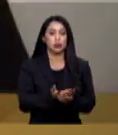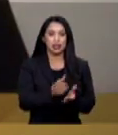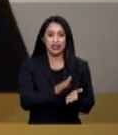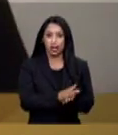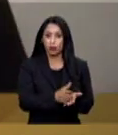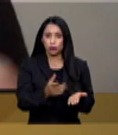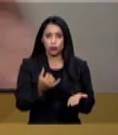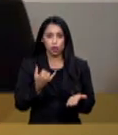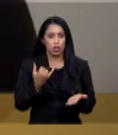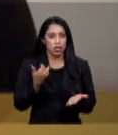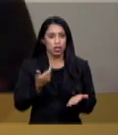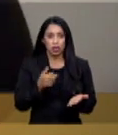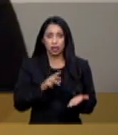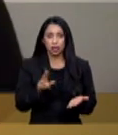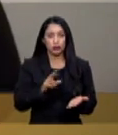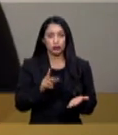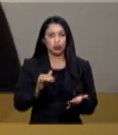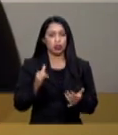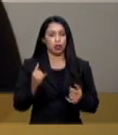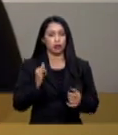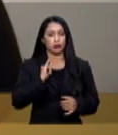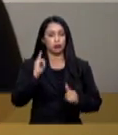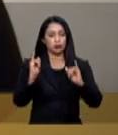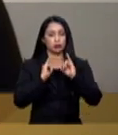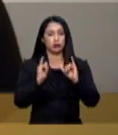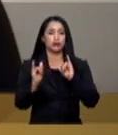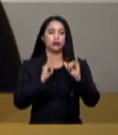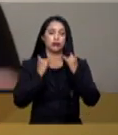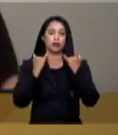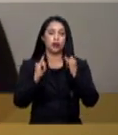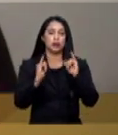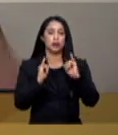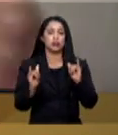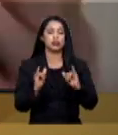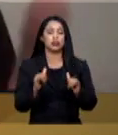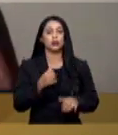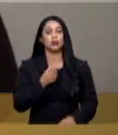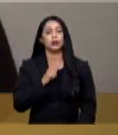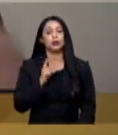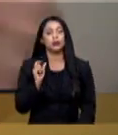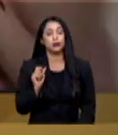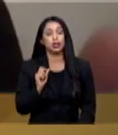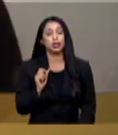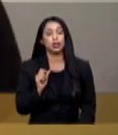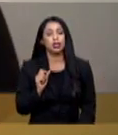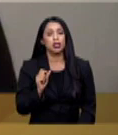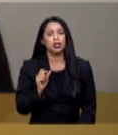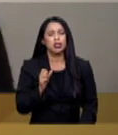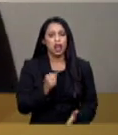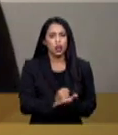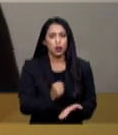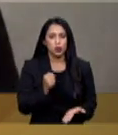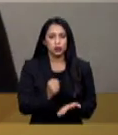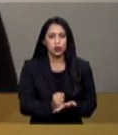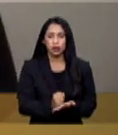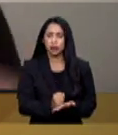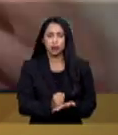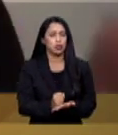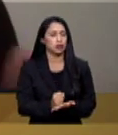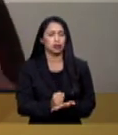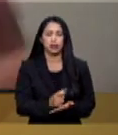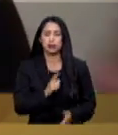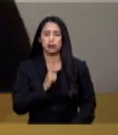as informações que foram ventiladas por alguns ministros no sentido da continuidade da contratação,